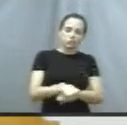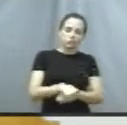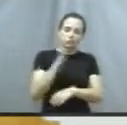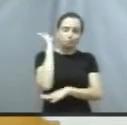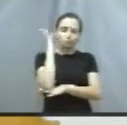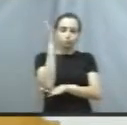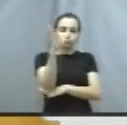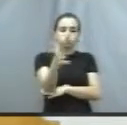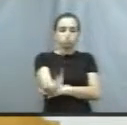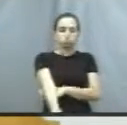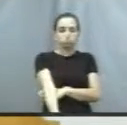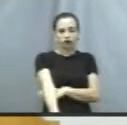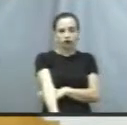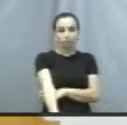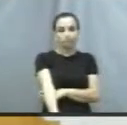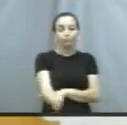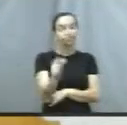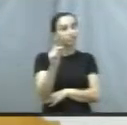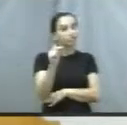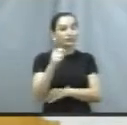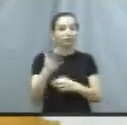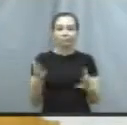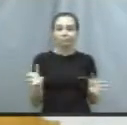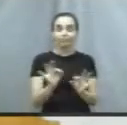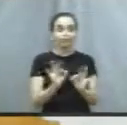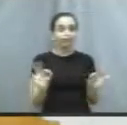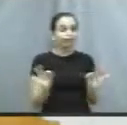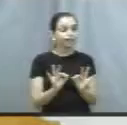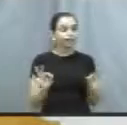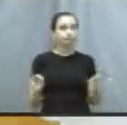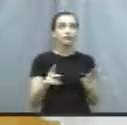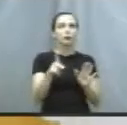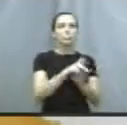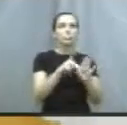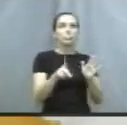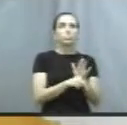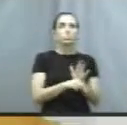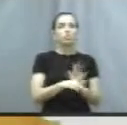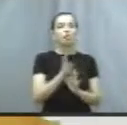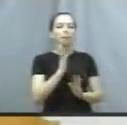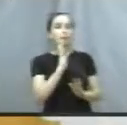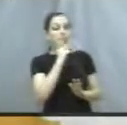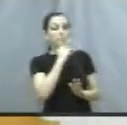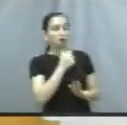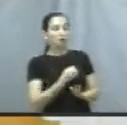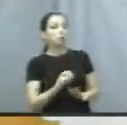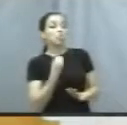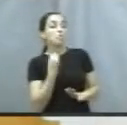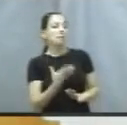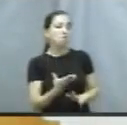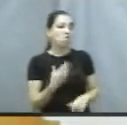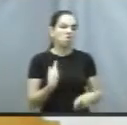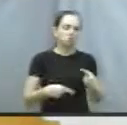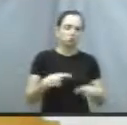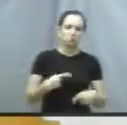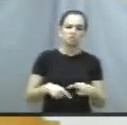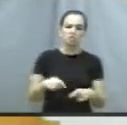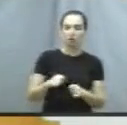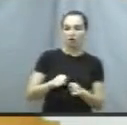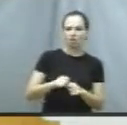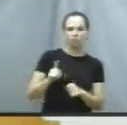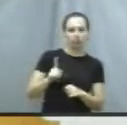ali é uma situação muito simples, porque assim, é um projeto bonito, eu não vou entrar em discussão quem fez a arinha ali, o espaço